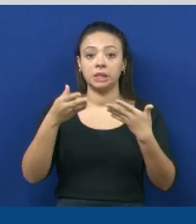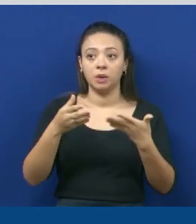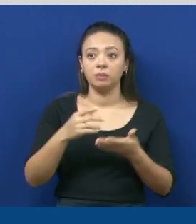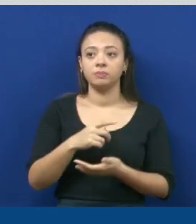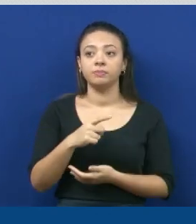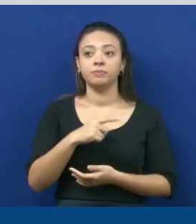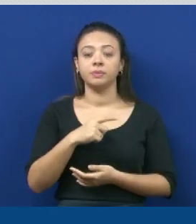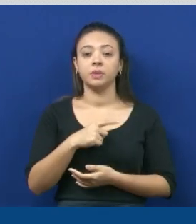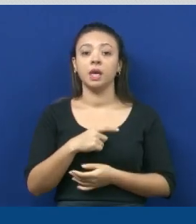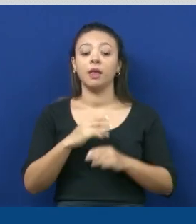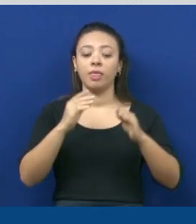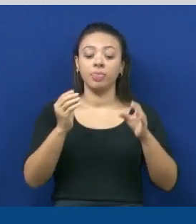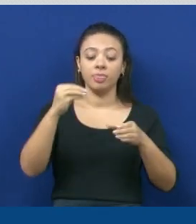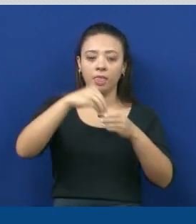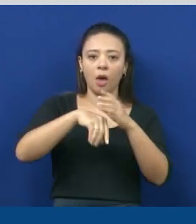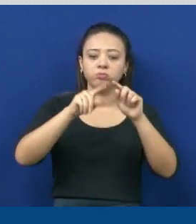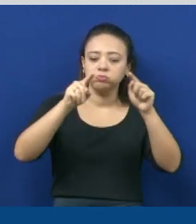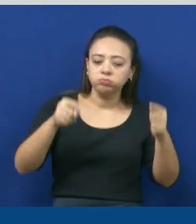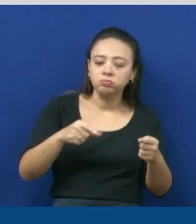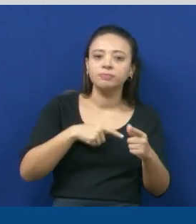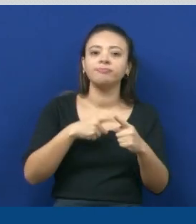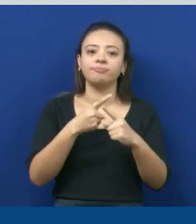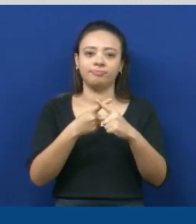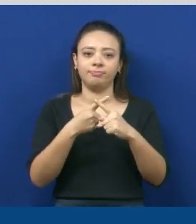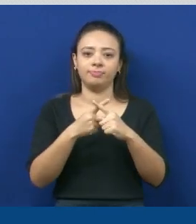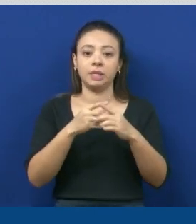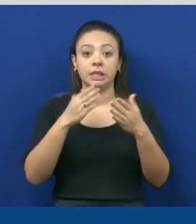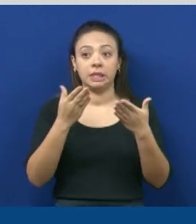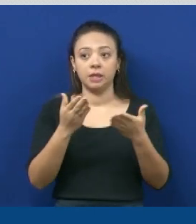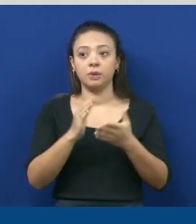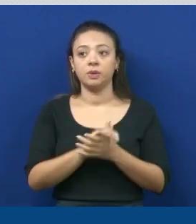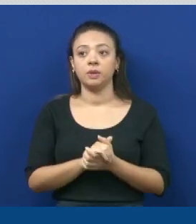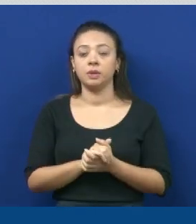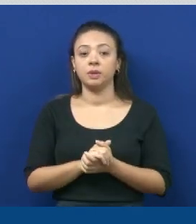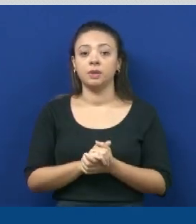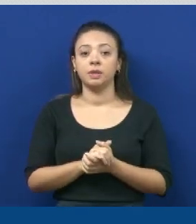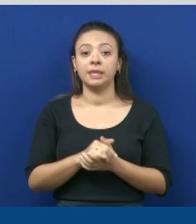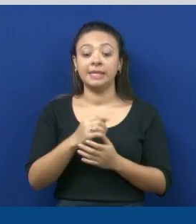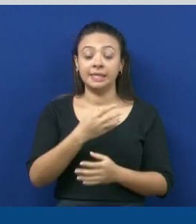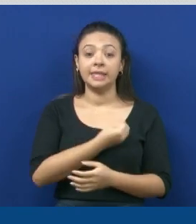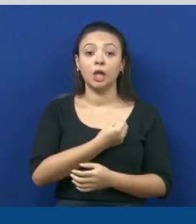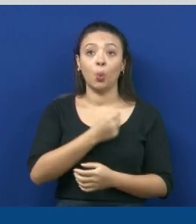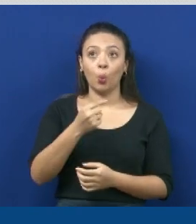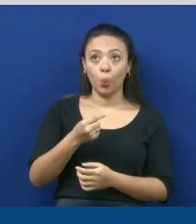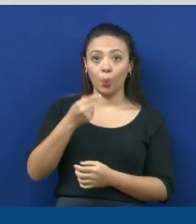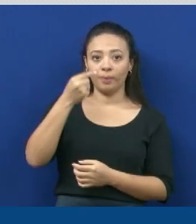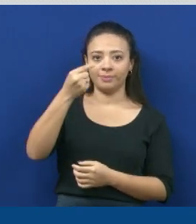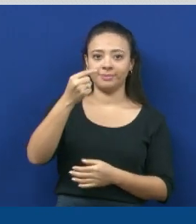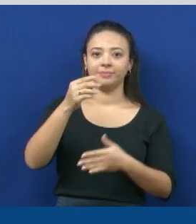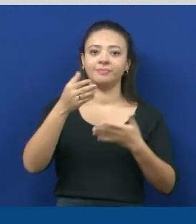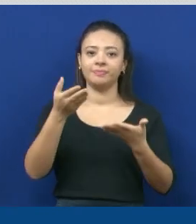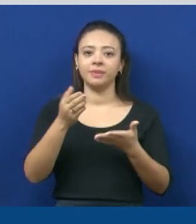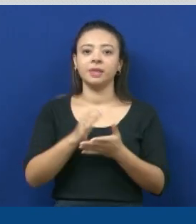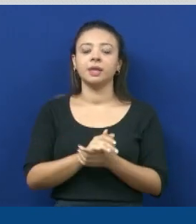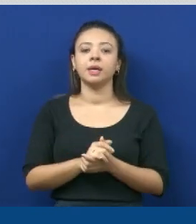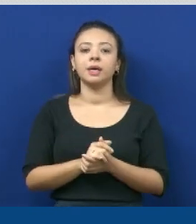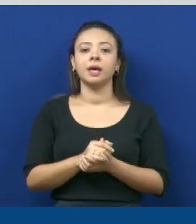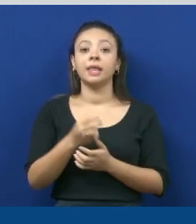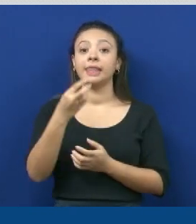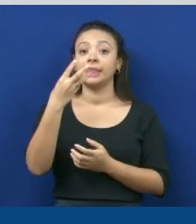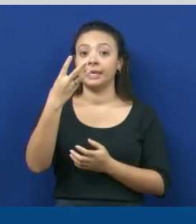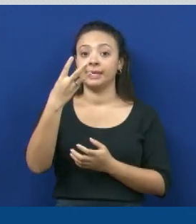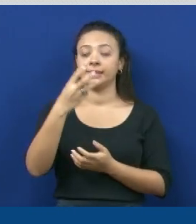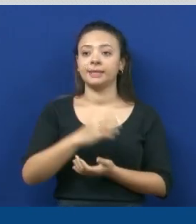do parênteses uma multiplicação, fechou o parênteses, fora tem um expoente, esses fatores estão elevados a